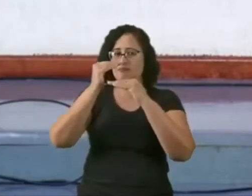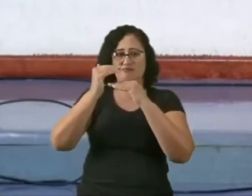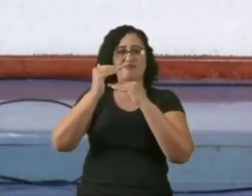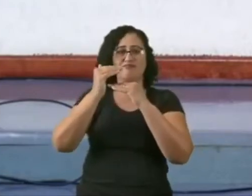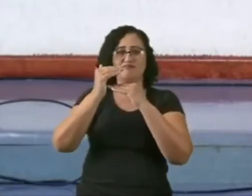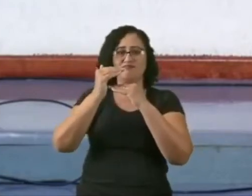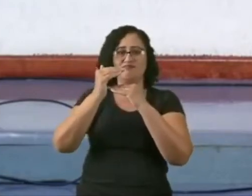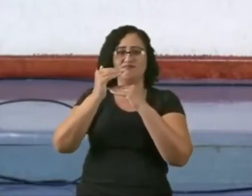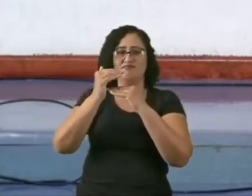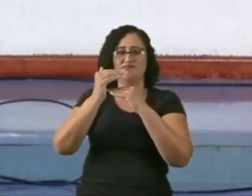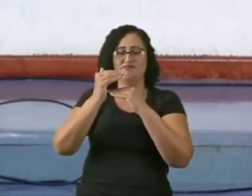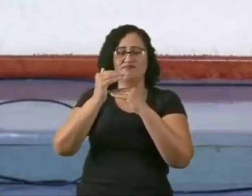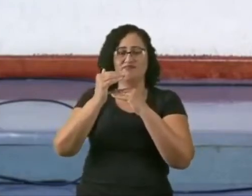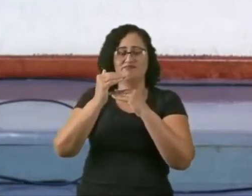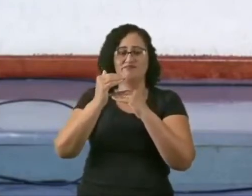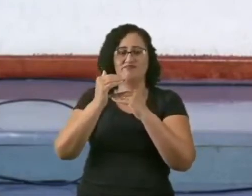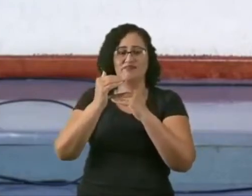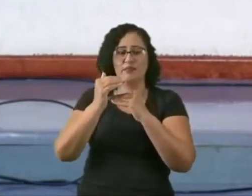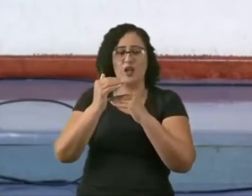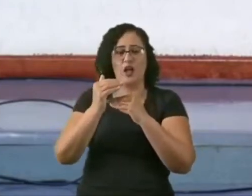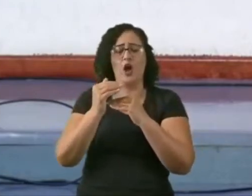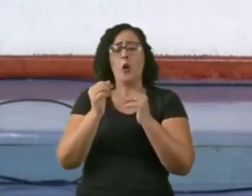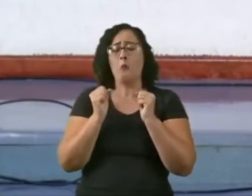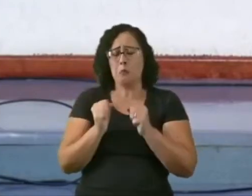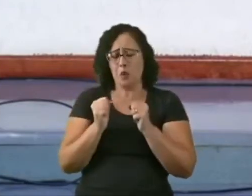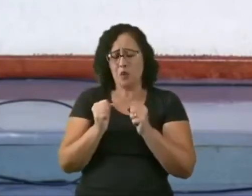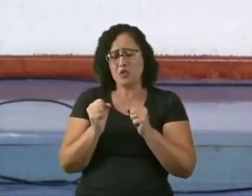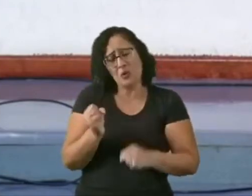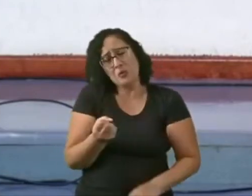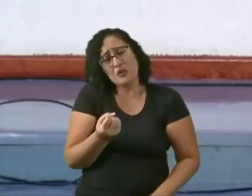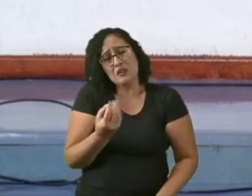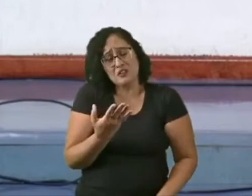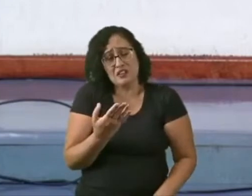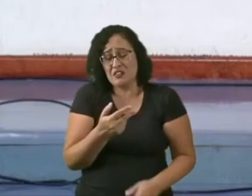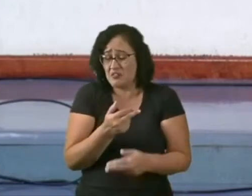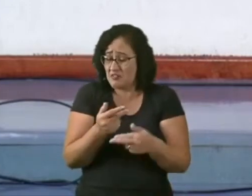a gente não tiver essa compreensão, a gente entra em conflito.